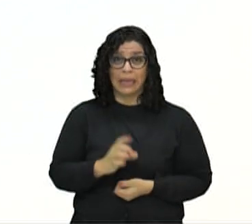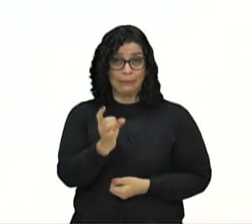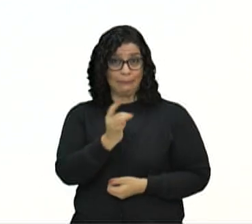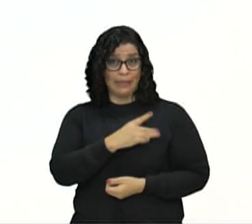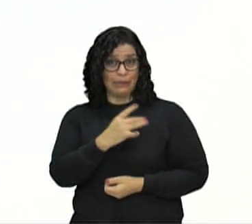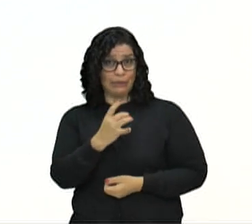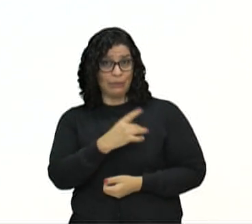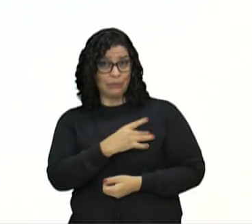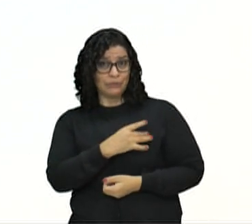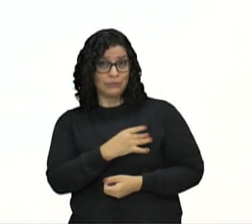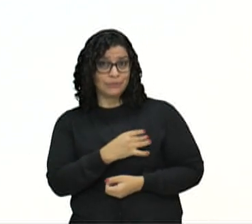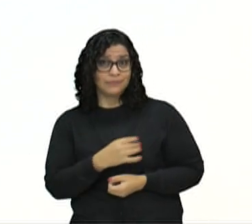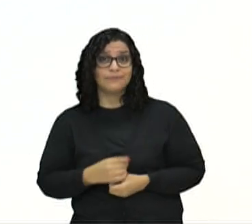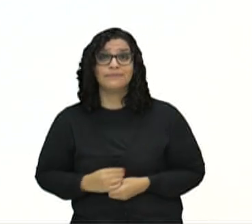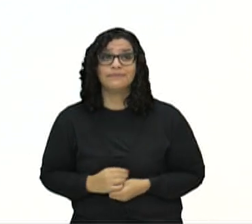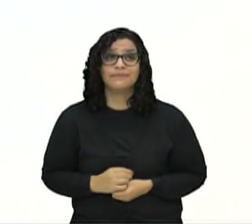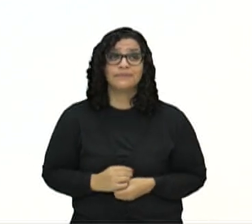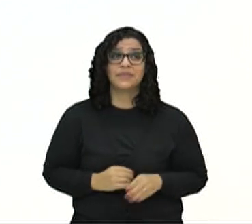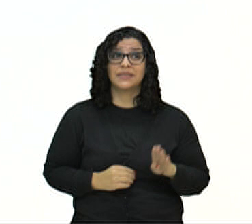Medroso,